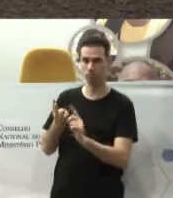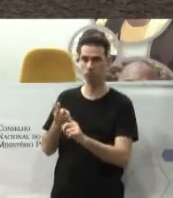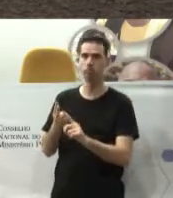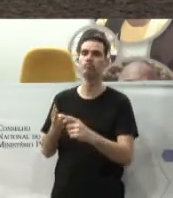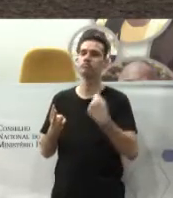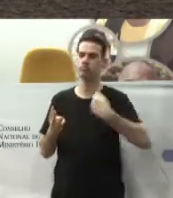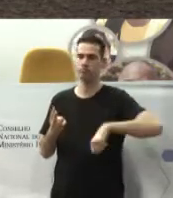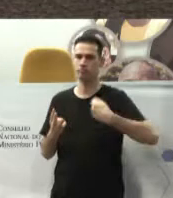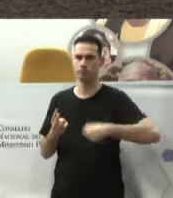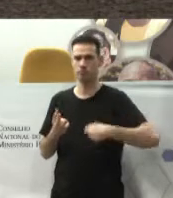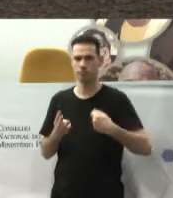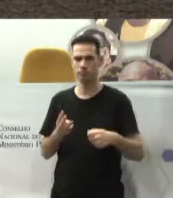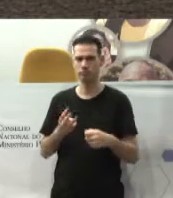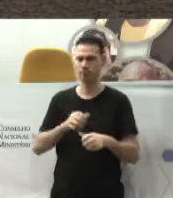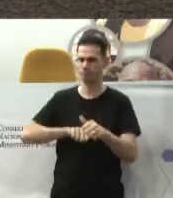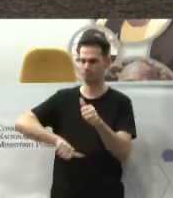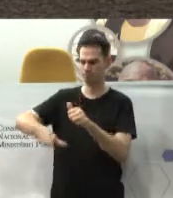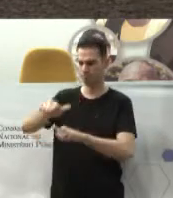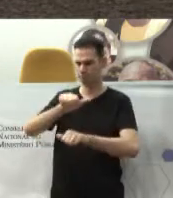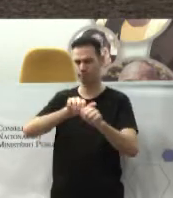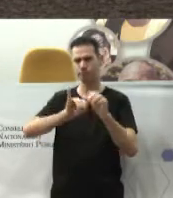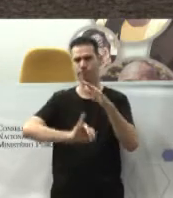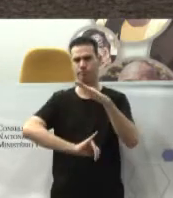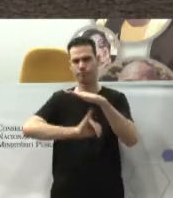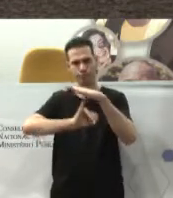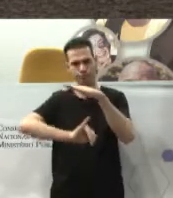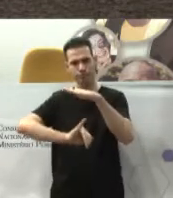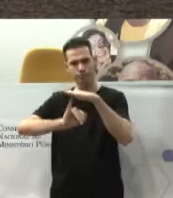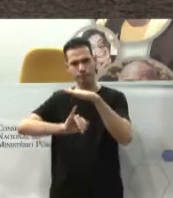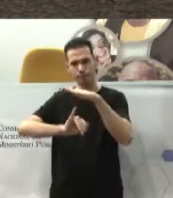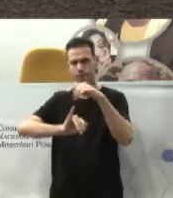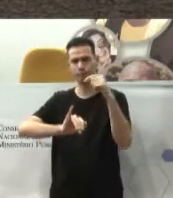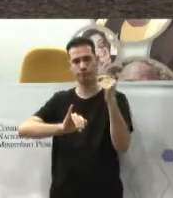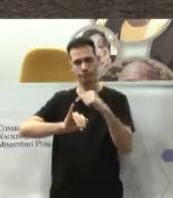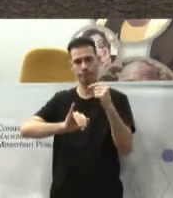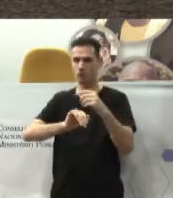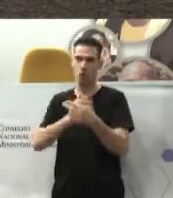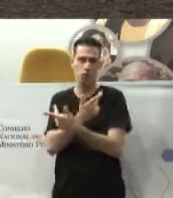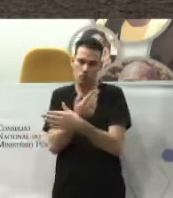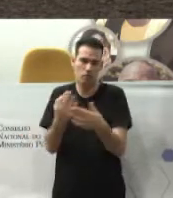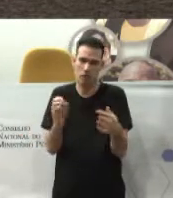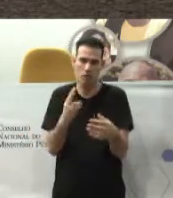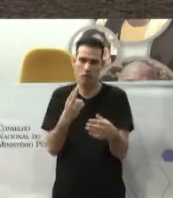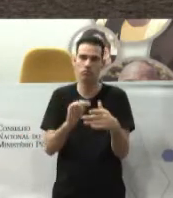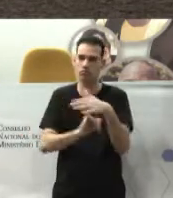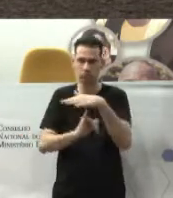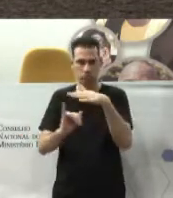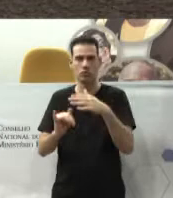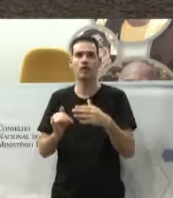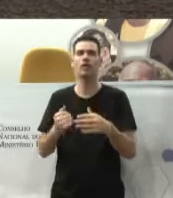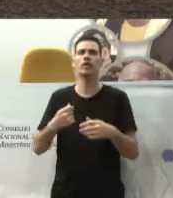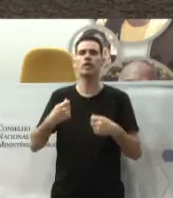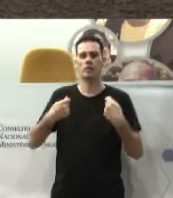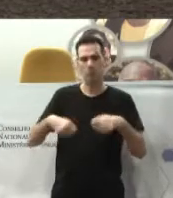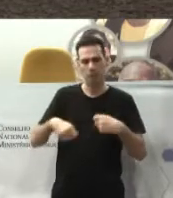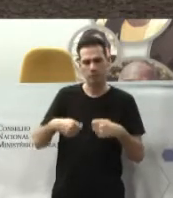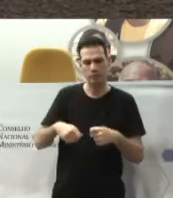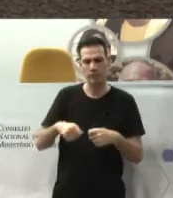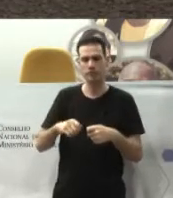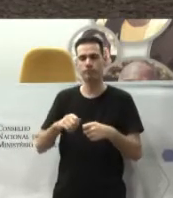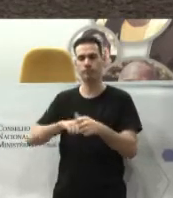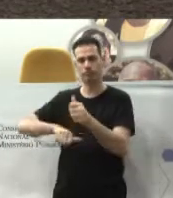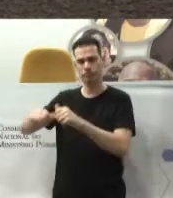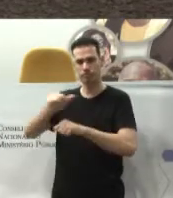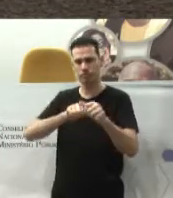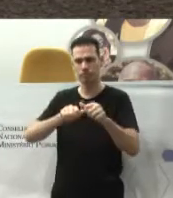Você reforma uma instituição para que ela, ou várias, no caso, né, para que elas passem a funcionar de